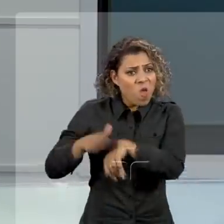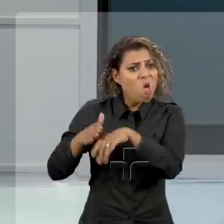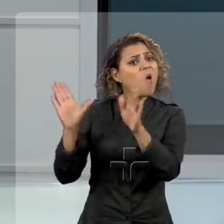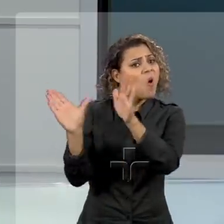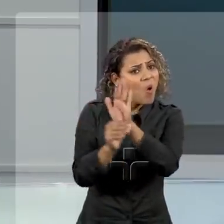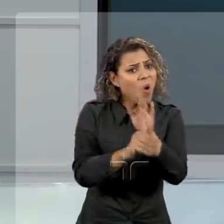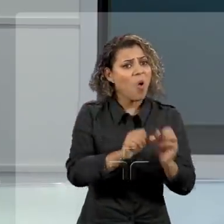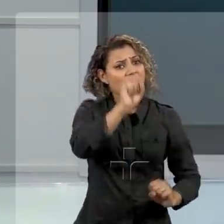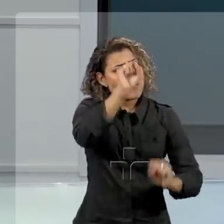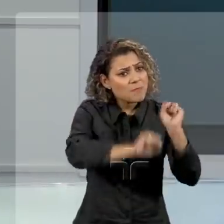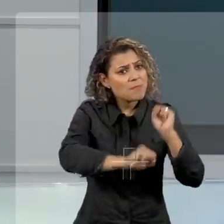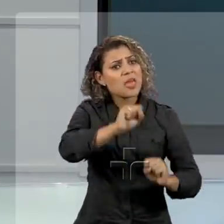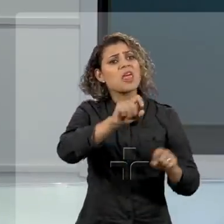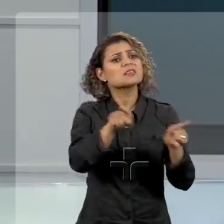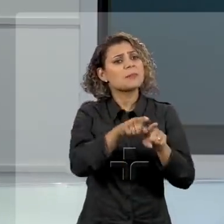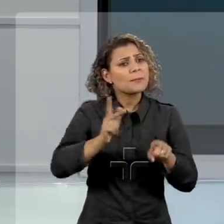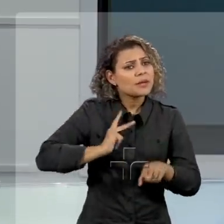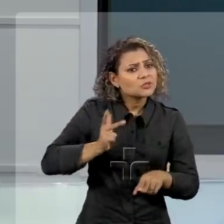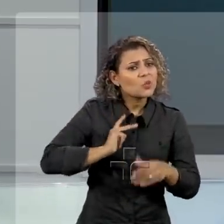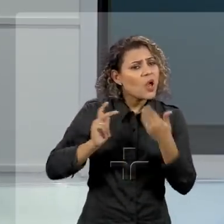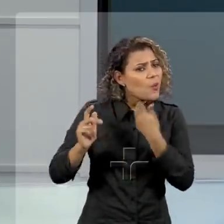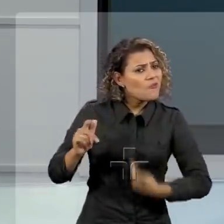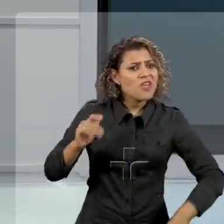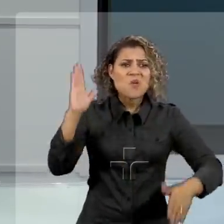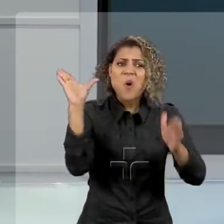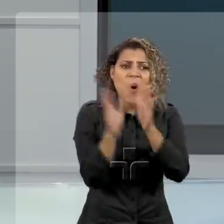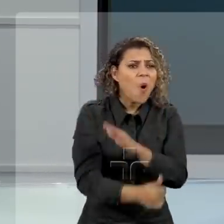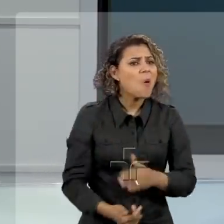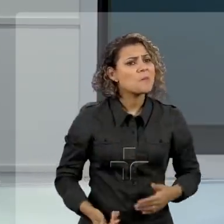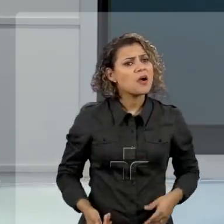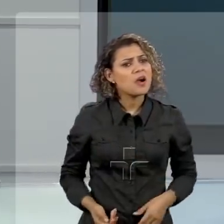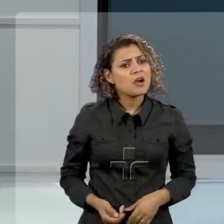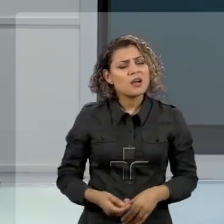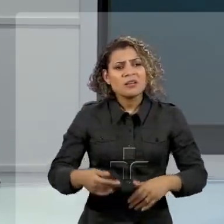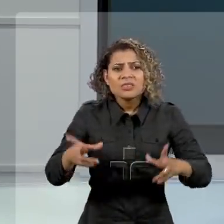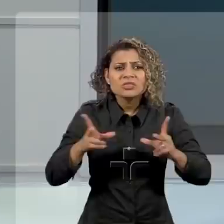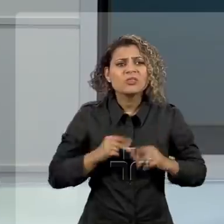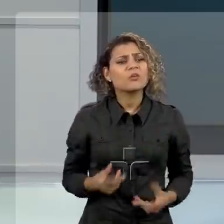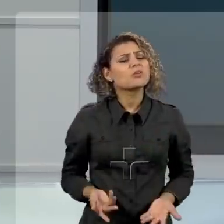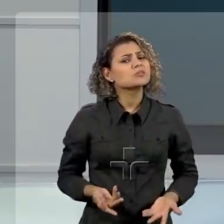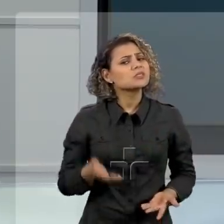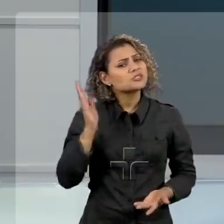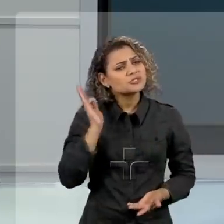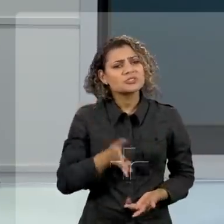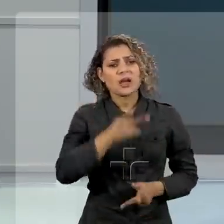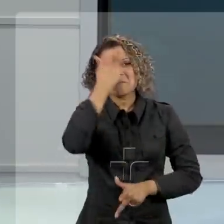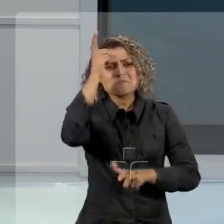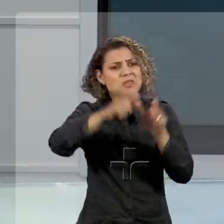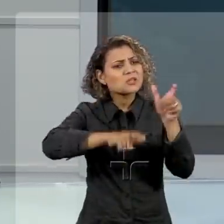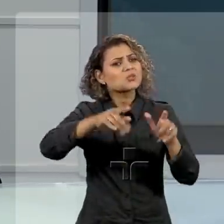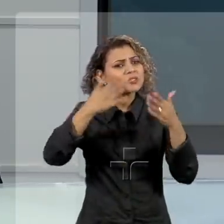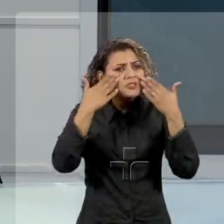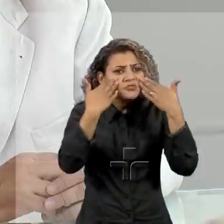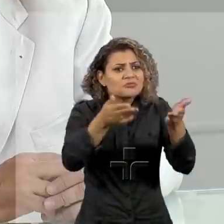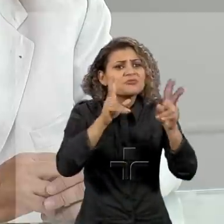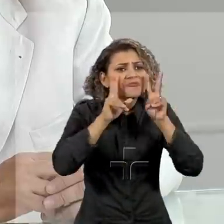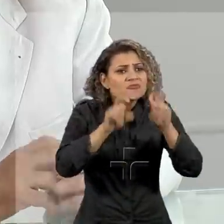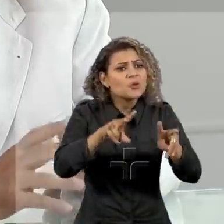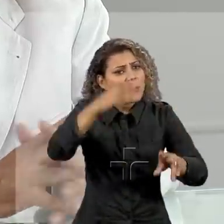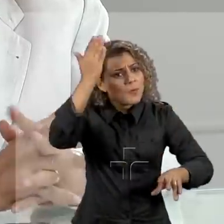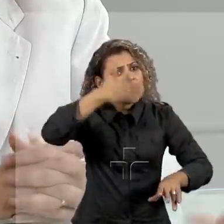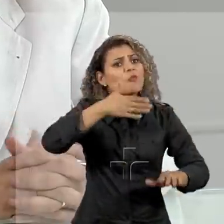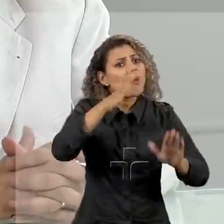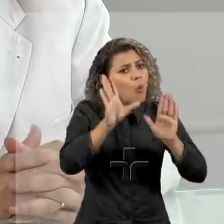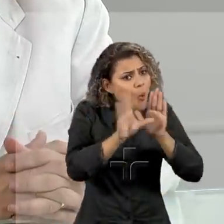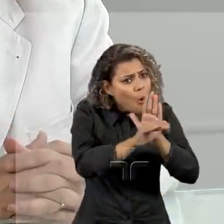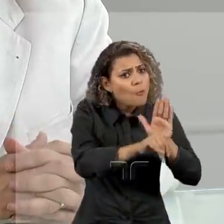das empresas estatais que foram tomadas de assalto por pessoas que vimos aqui, comprovadamente